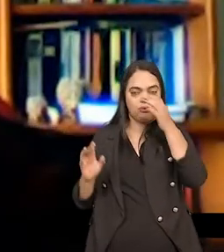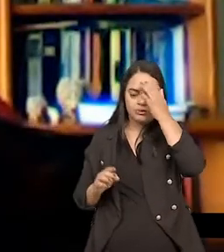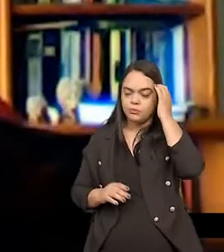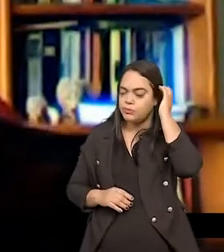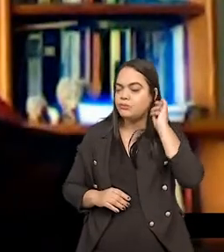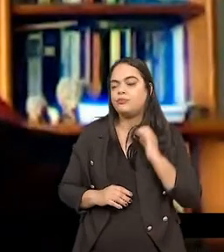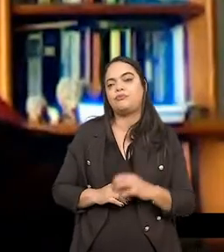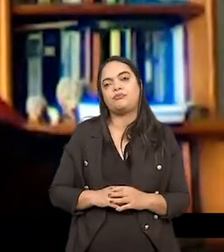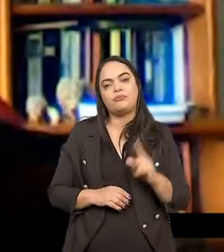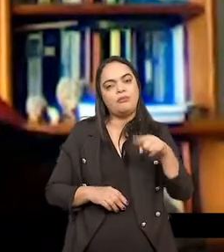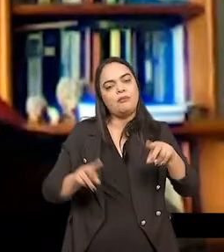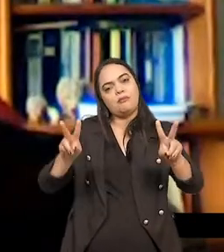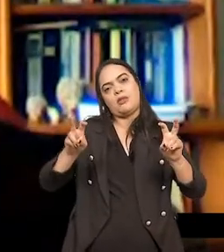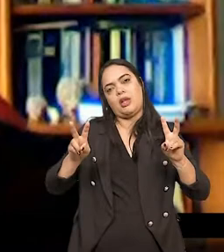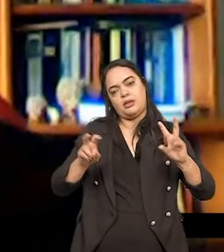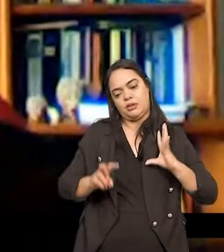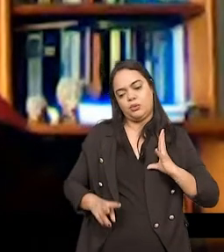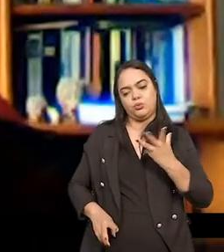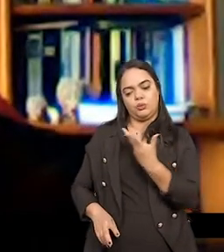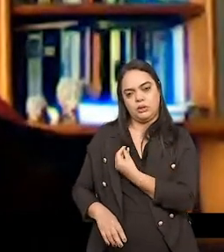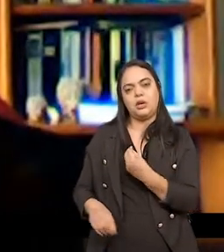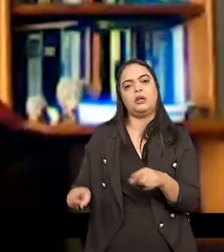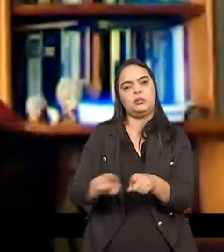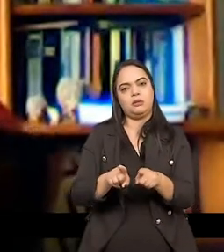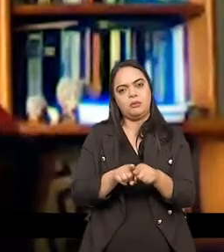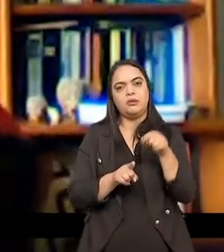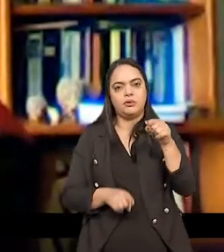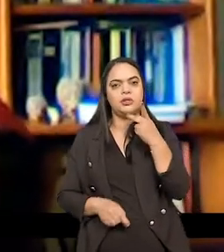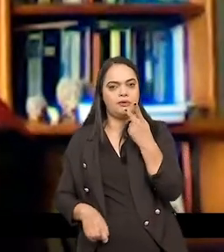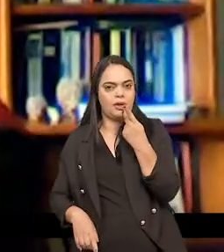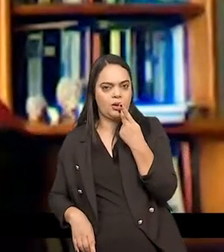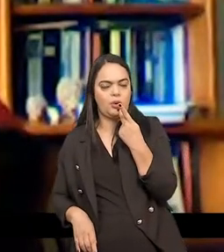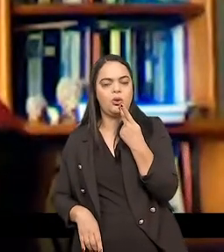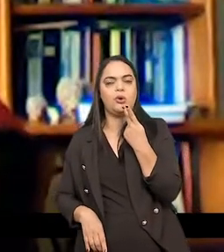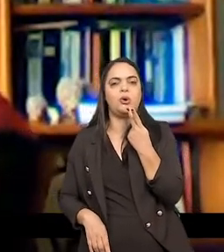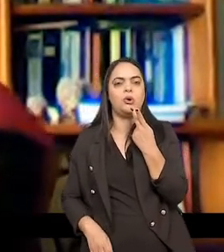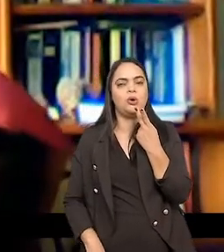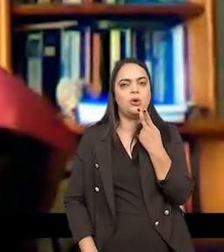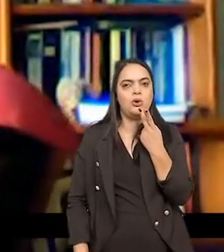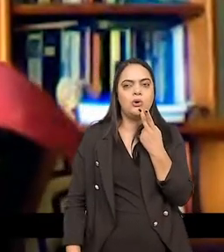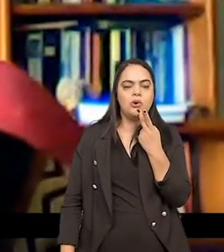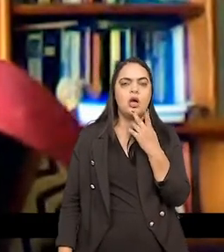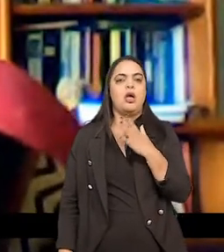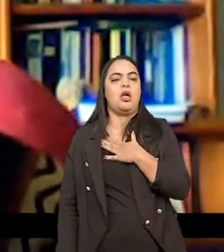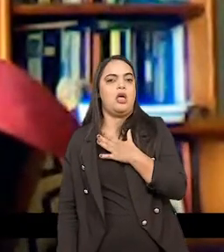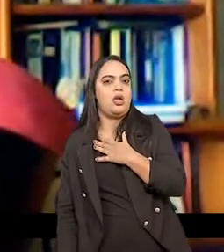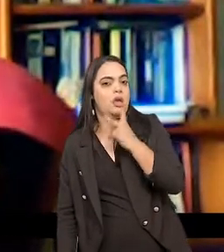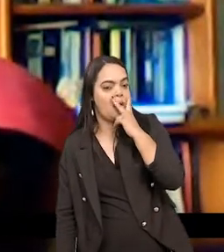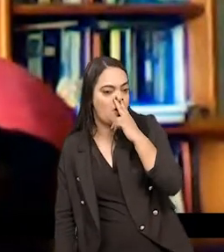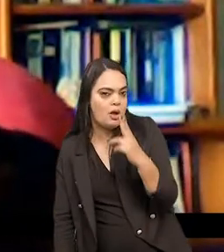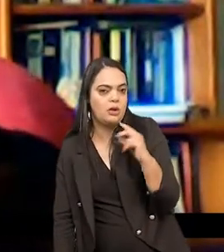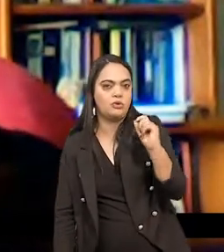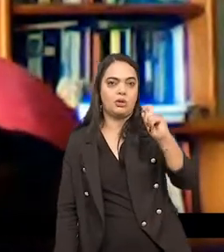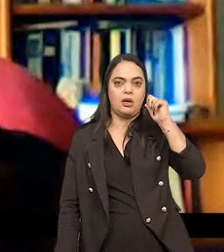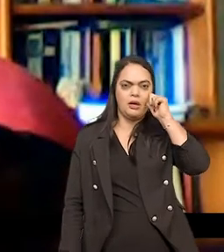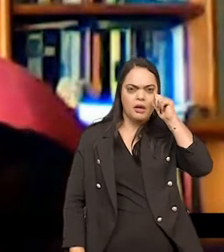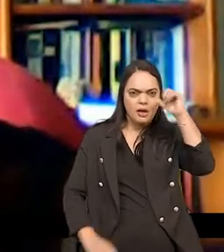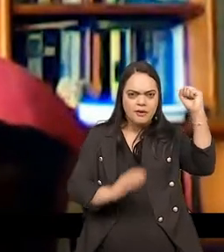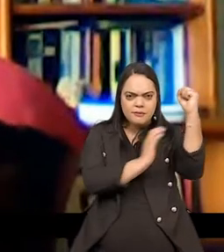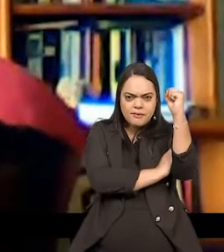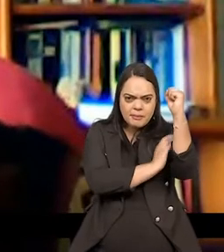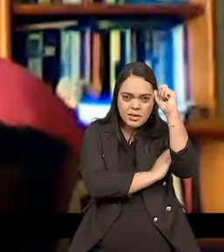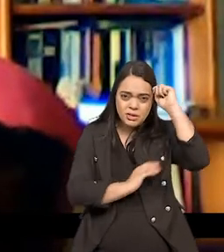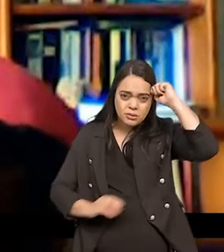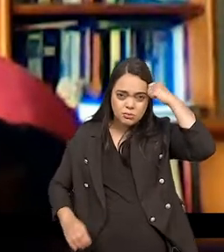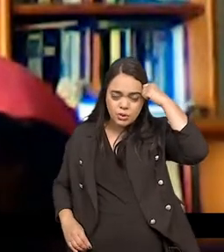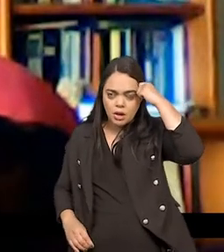essa questão dos trans, que tu levantaste, essa questão da vulva, né, assim como eu acho que o feminismo negro é o que mais, no ano